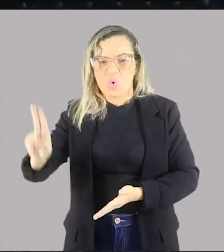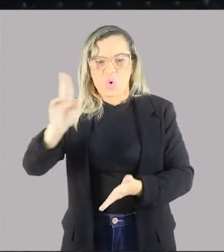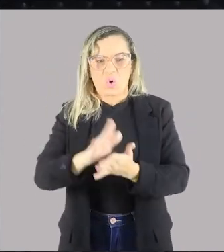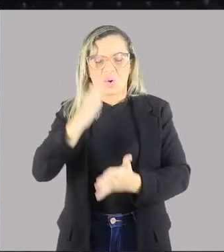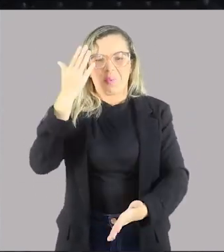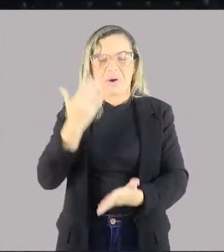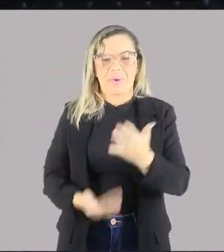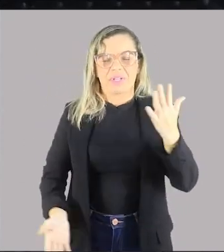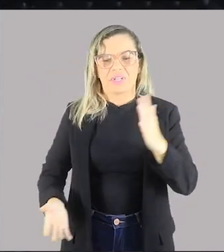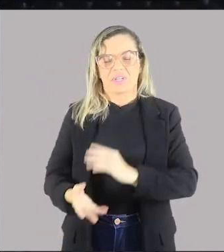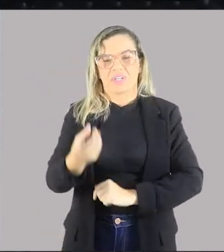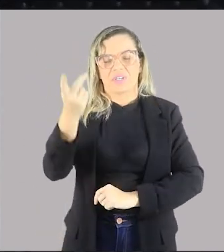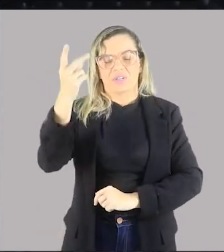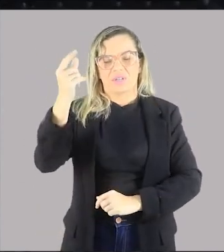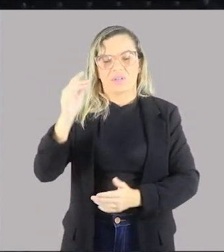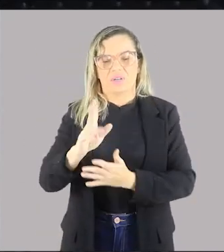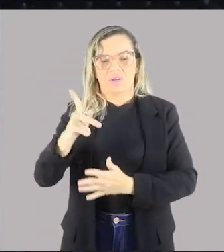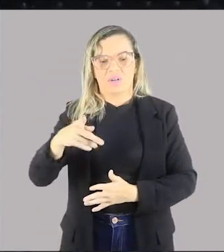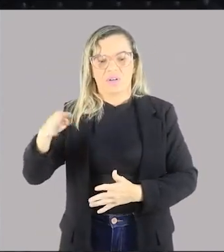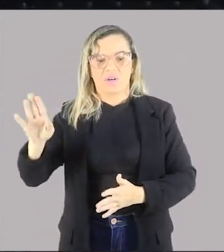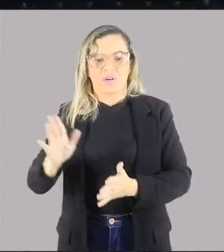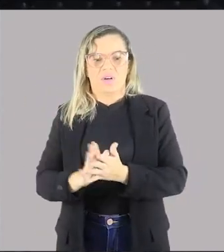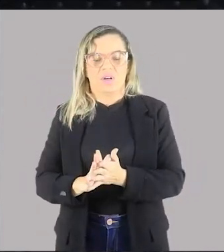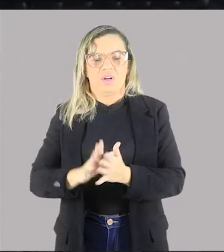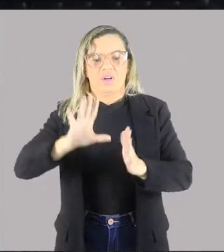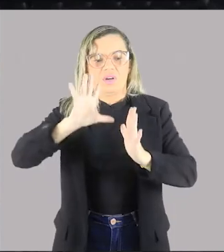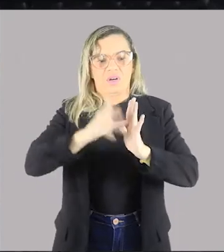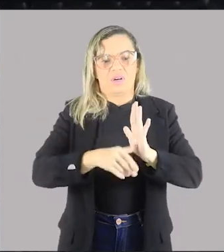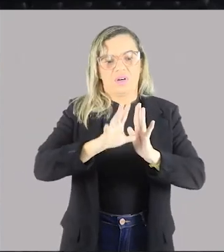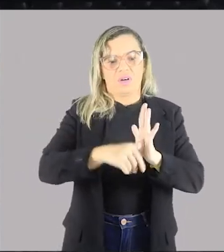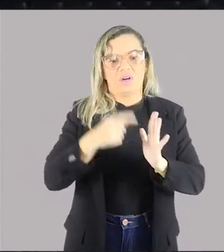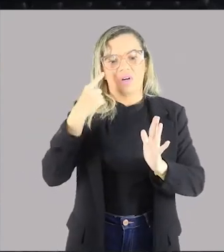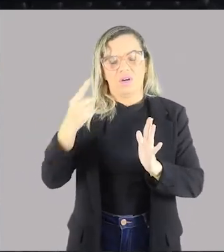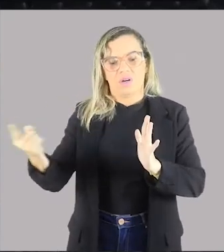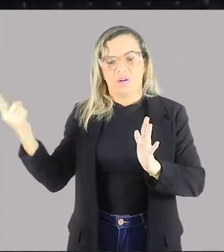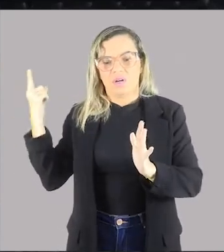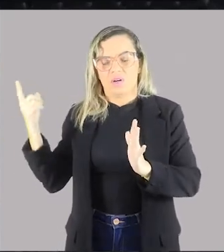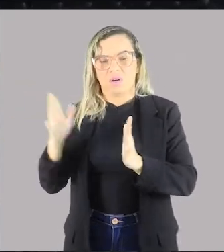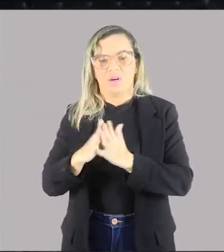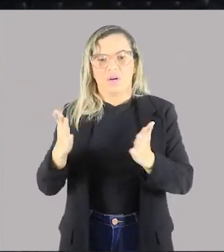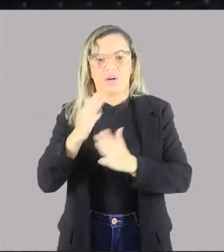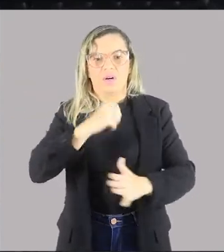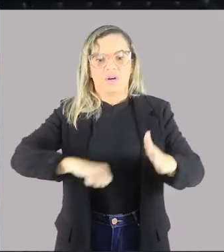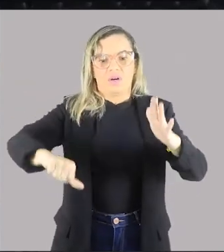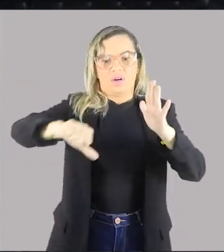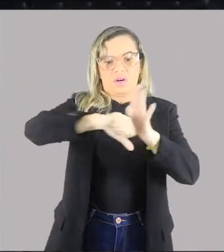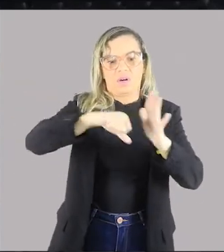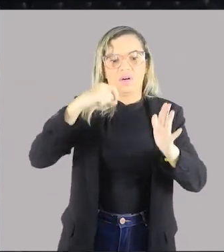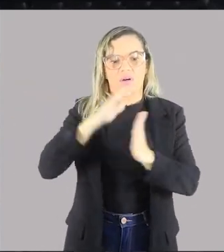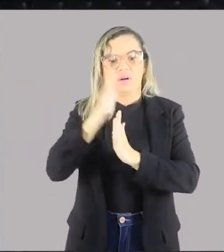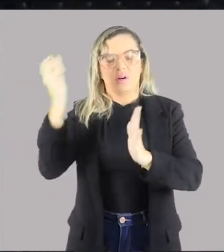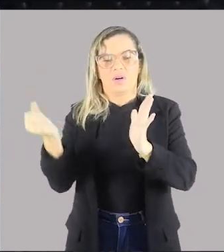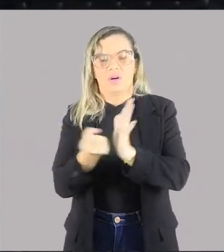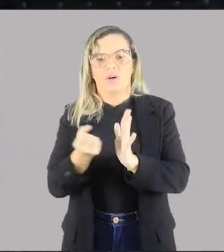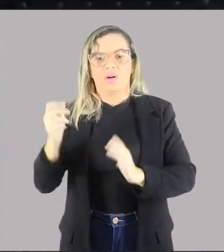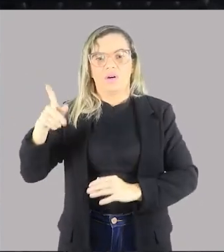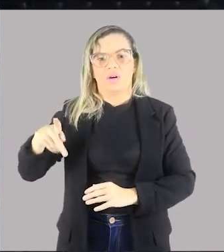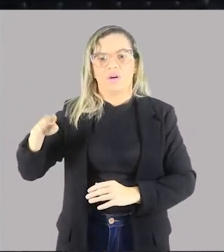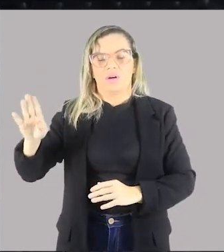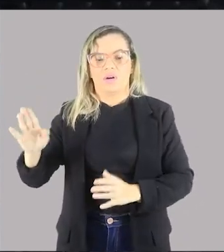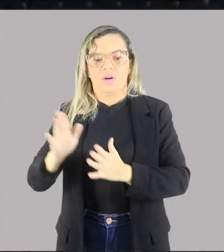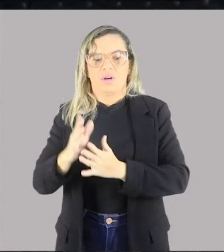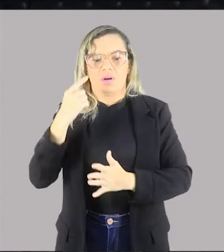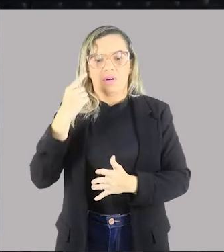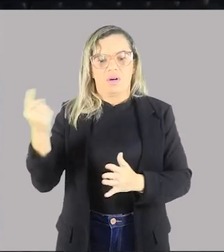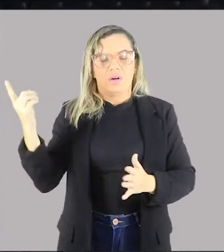público. Corrupção. Os casos de corrupção estão descritos no título de crimes contra o patrimônio público, nos casos de